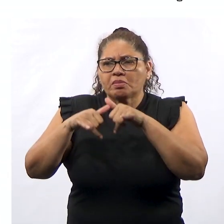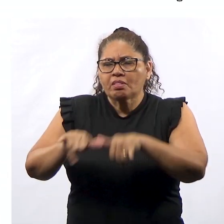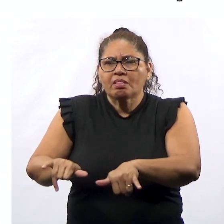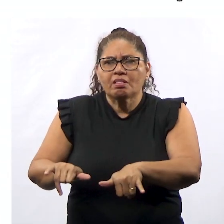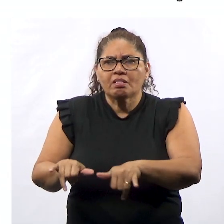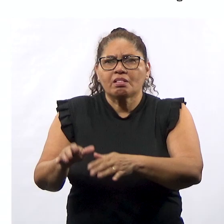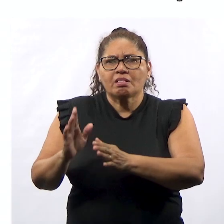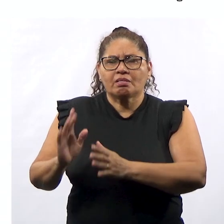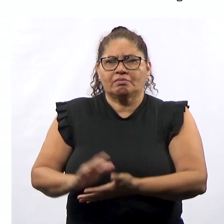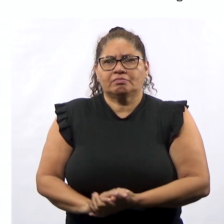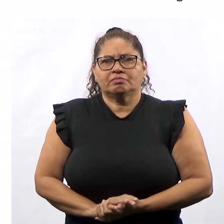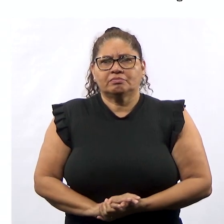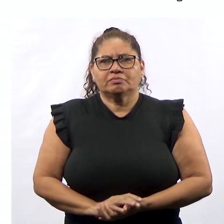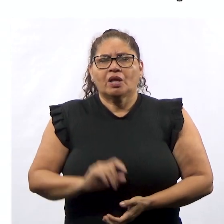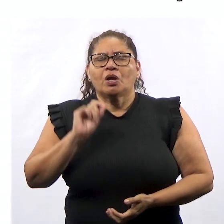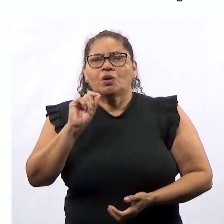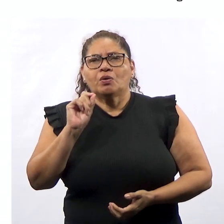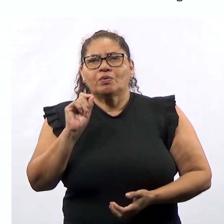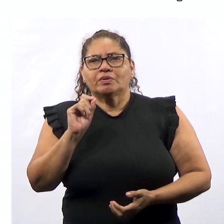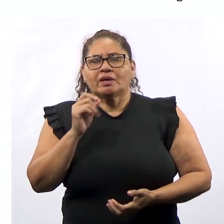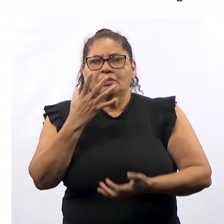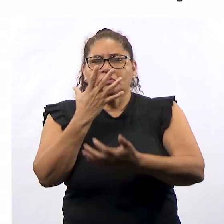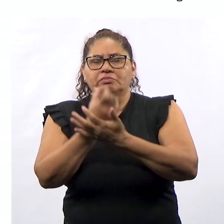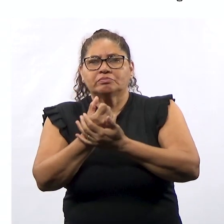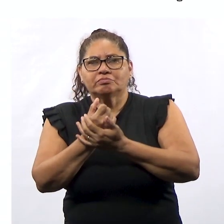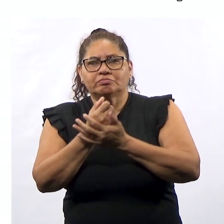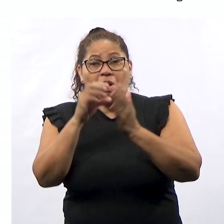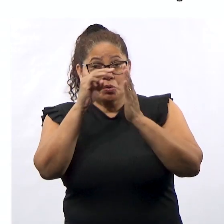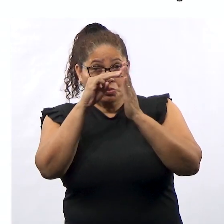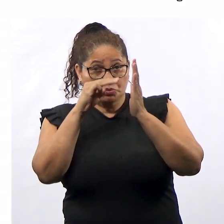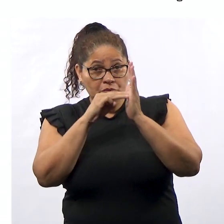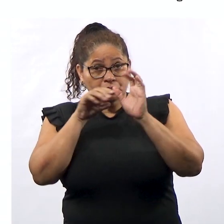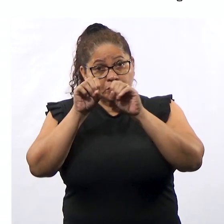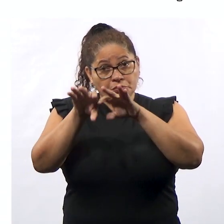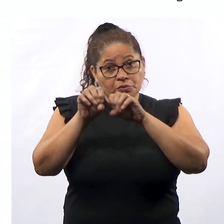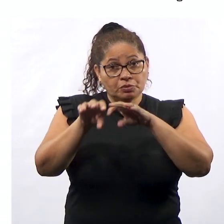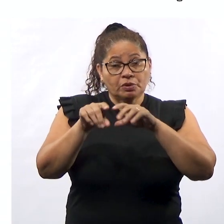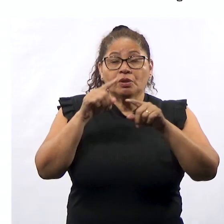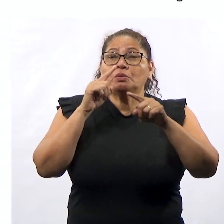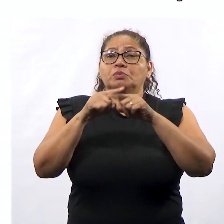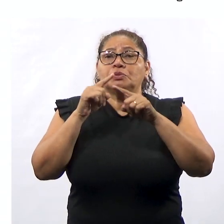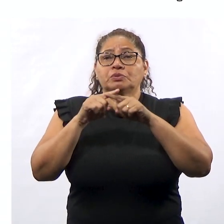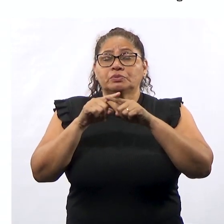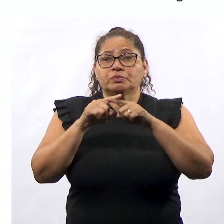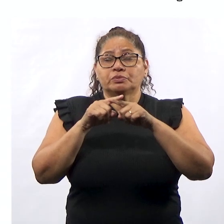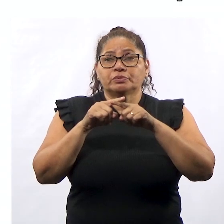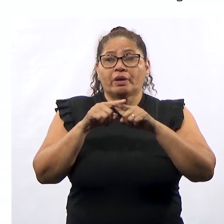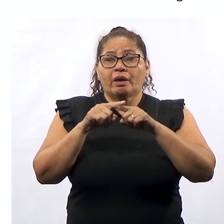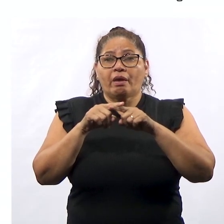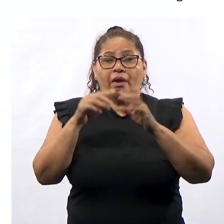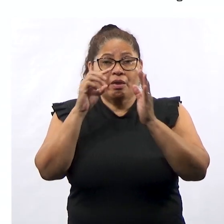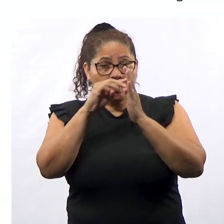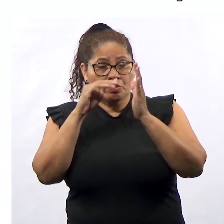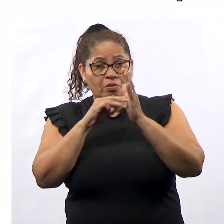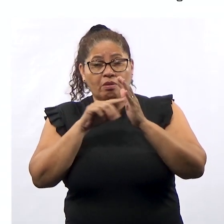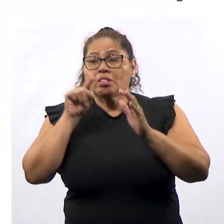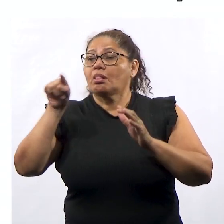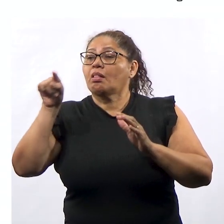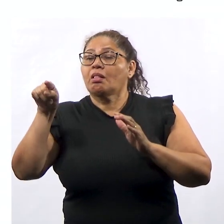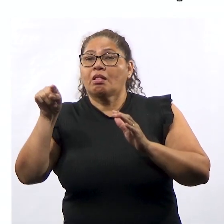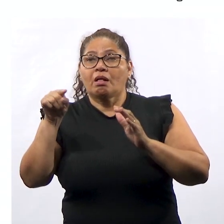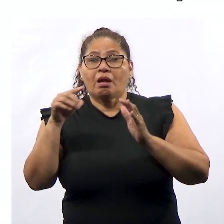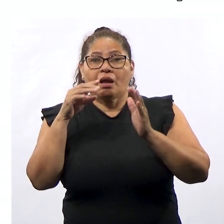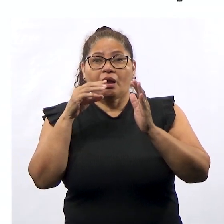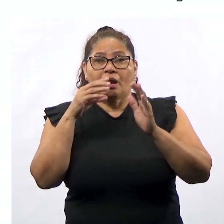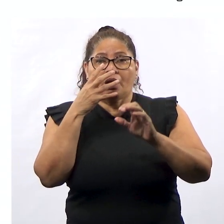lado? O que é que nós adotamos como conteúdo a ser ensinado? Por que que eu escolho este conteúdo e não aquele conteúdo?